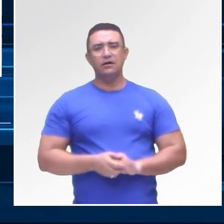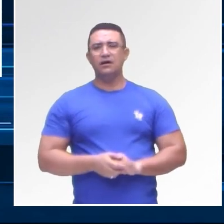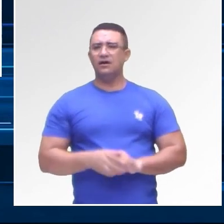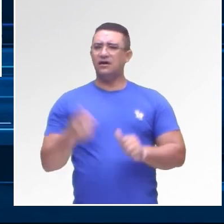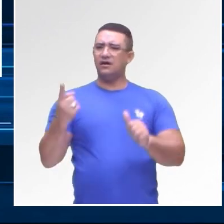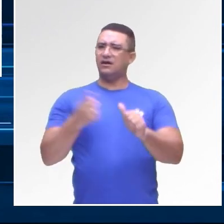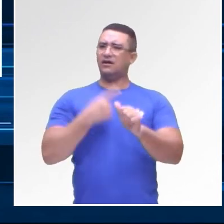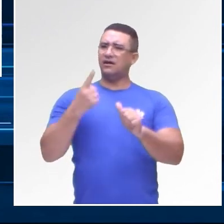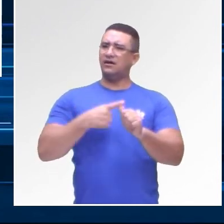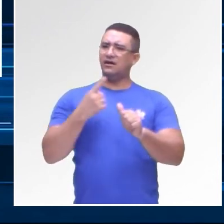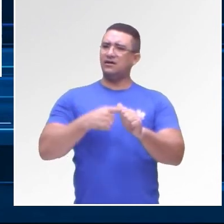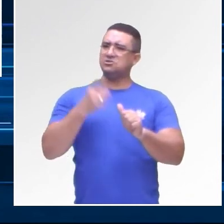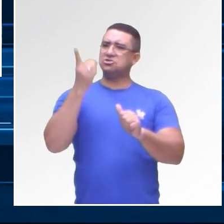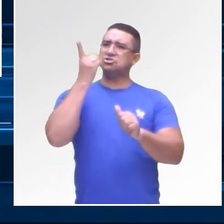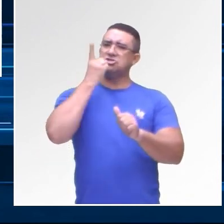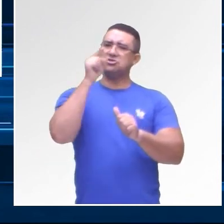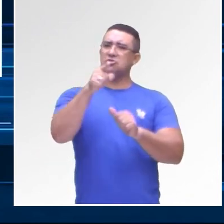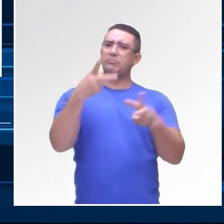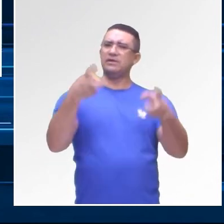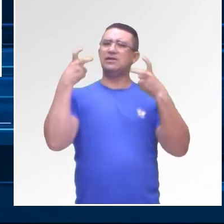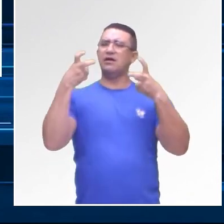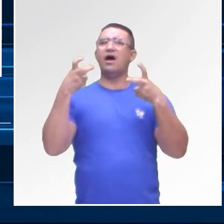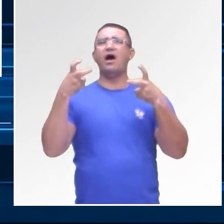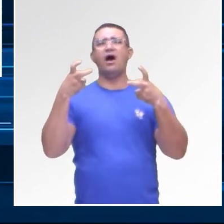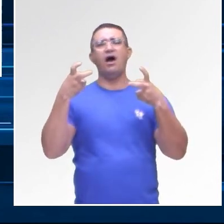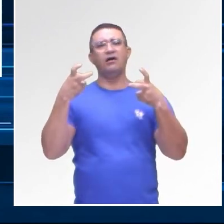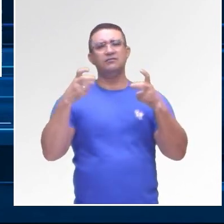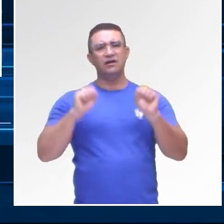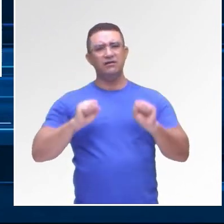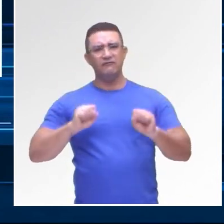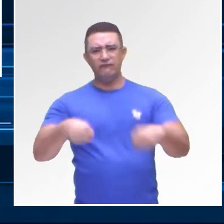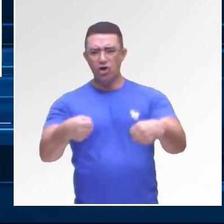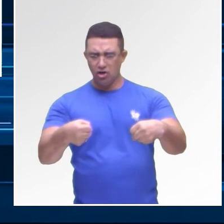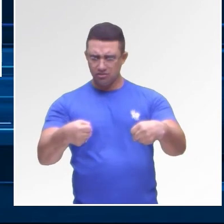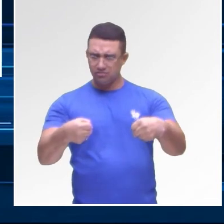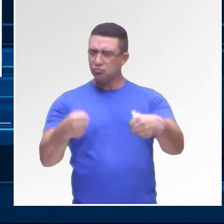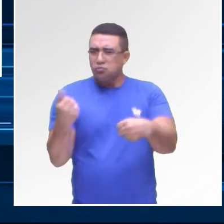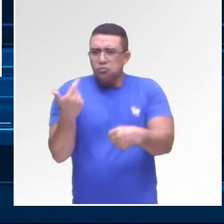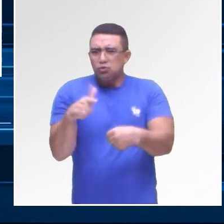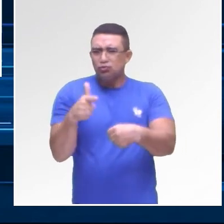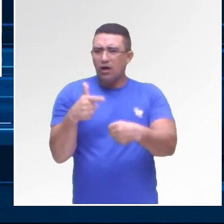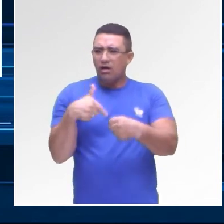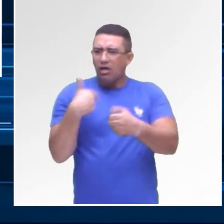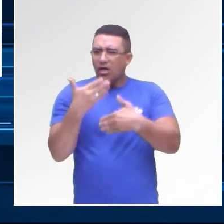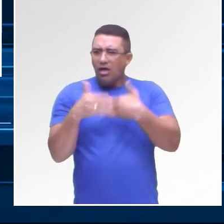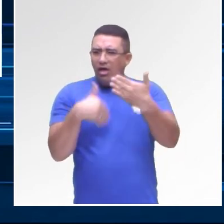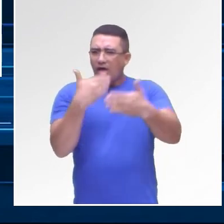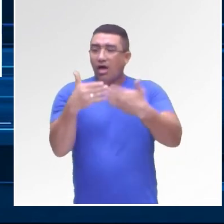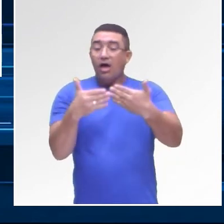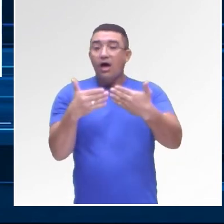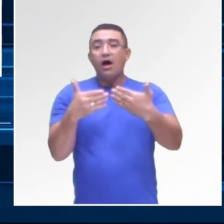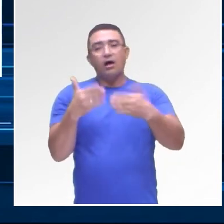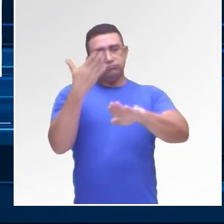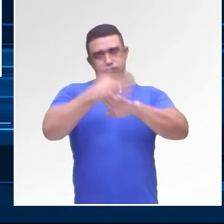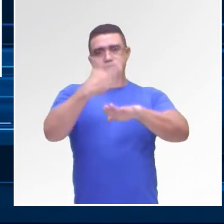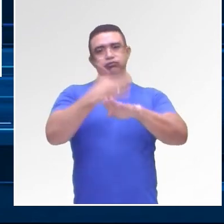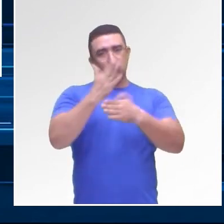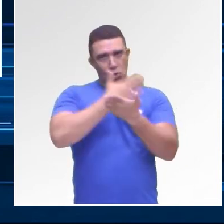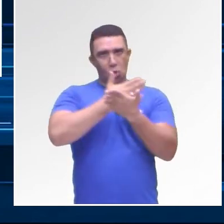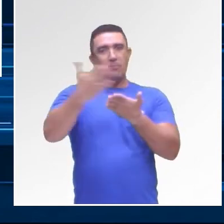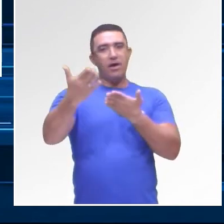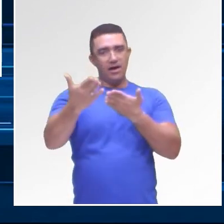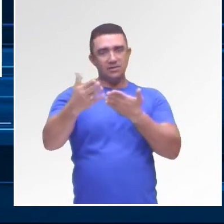sua resistência não está boa. Só com o passar do tempo é que você vai perceber que ela vai melhorar. Por quê? Porque você